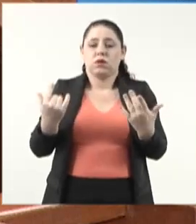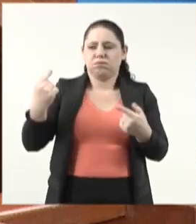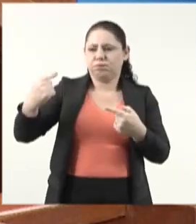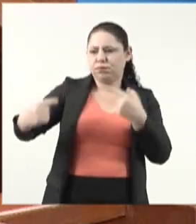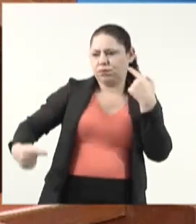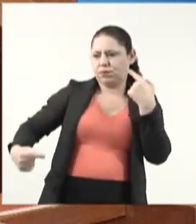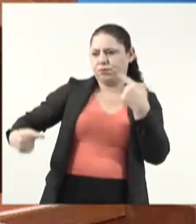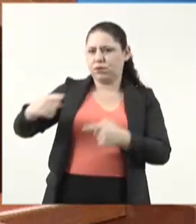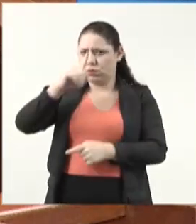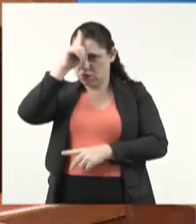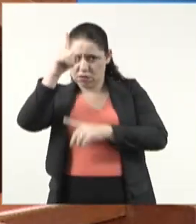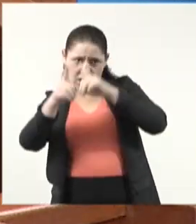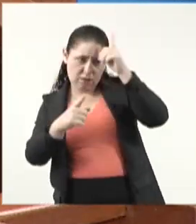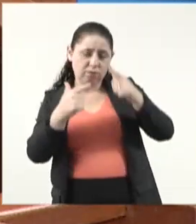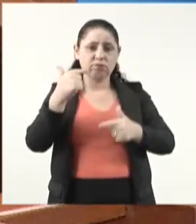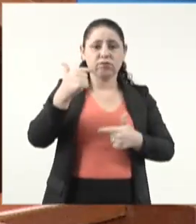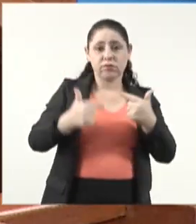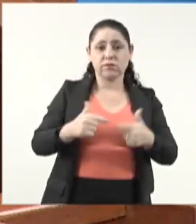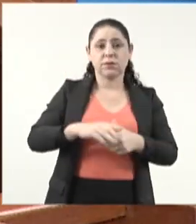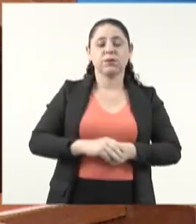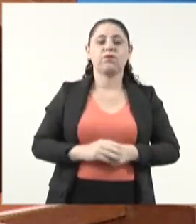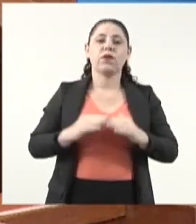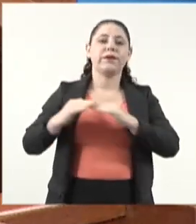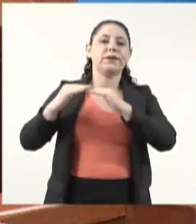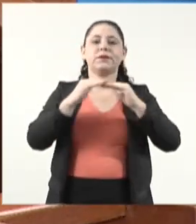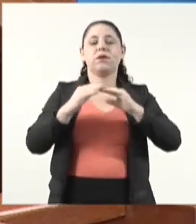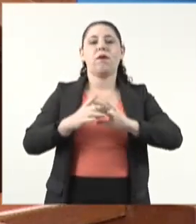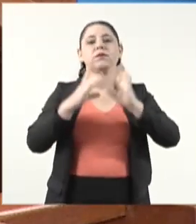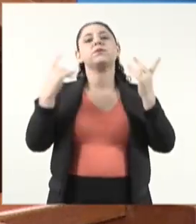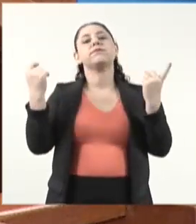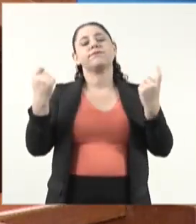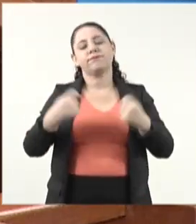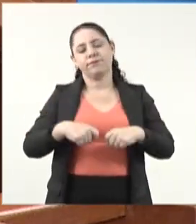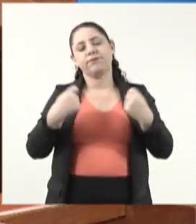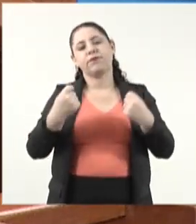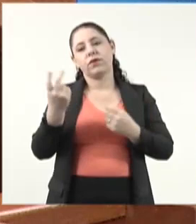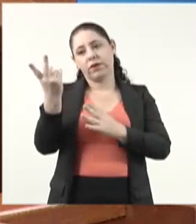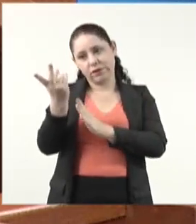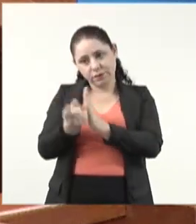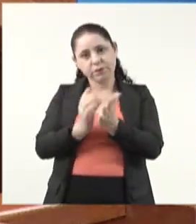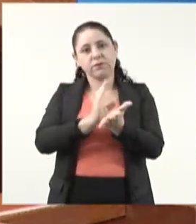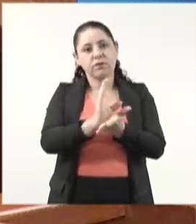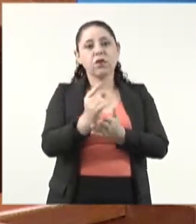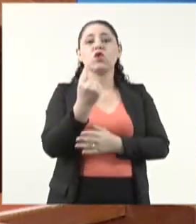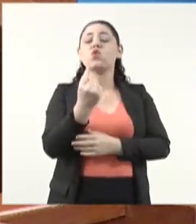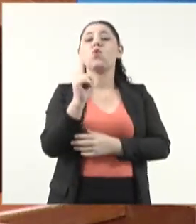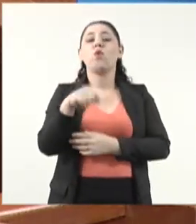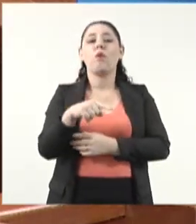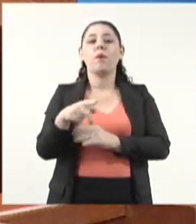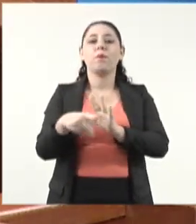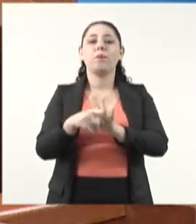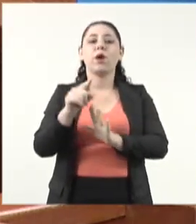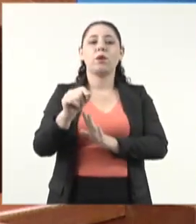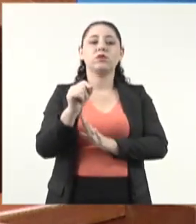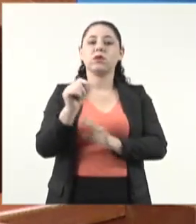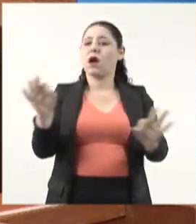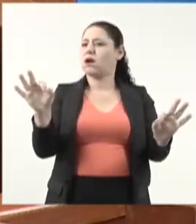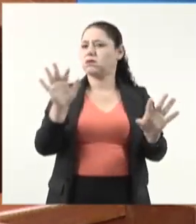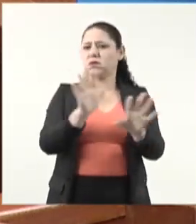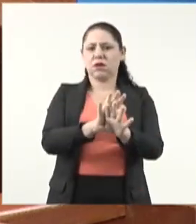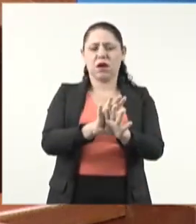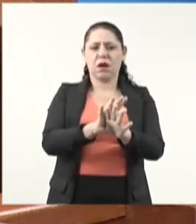de ideias e de política. Então, a democracia brasileira precisa de investimentos. Um dos investimentos é acabar